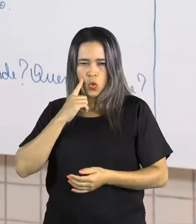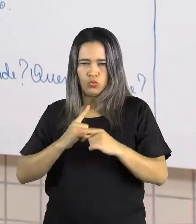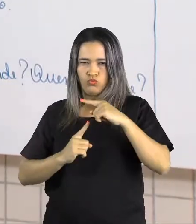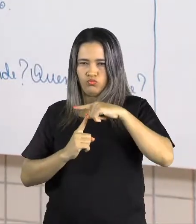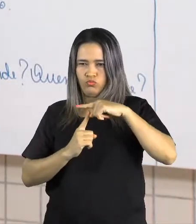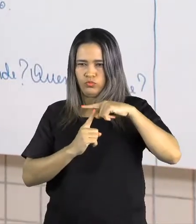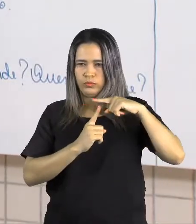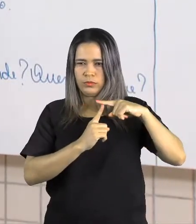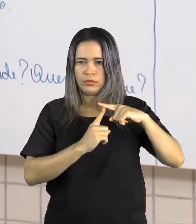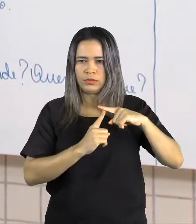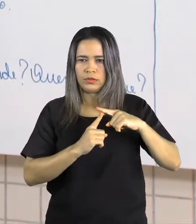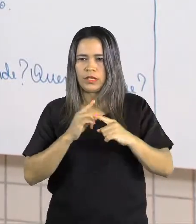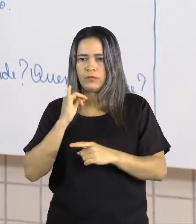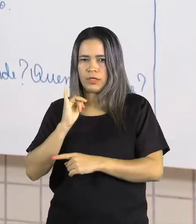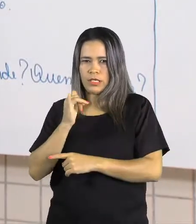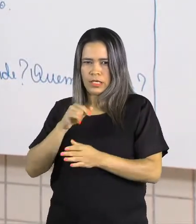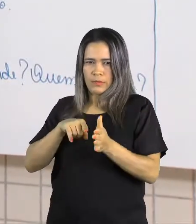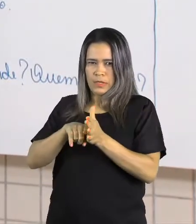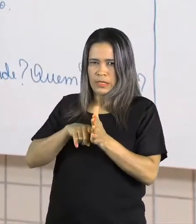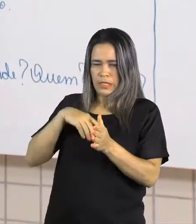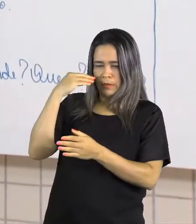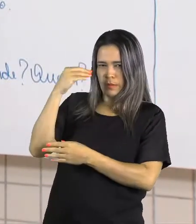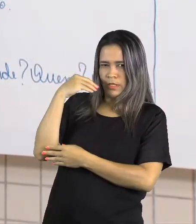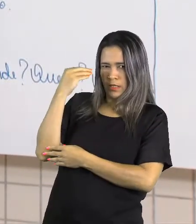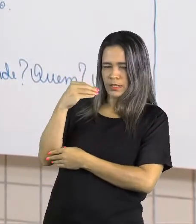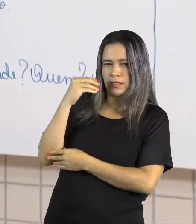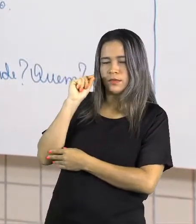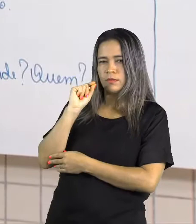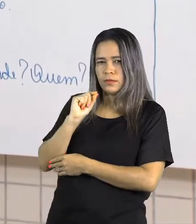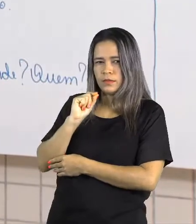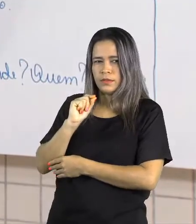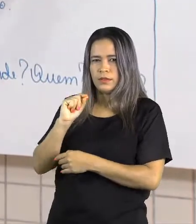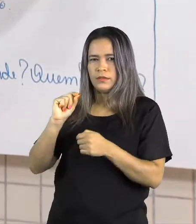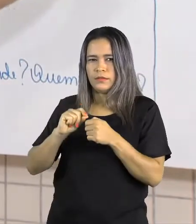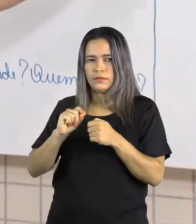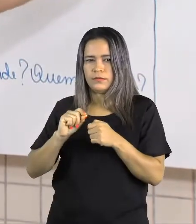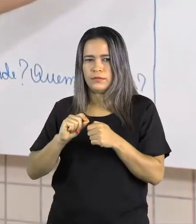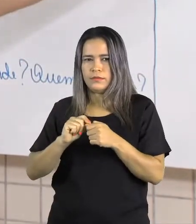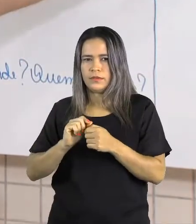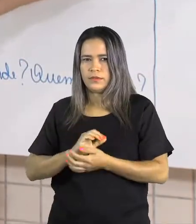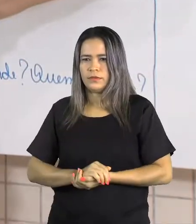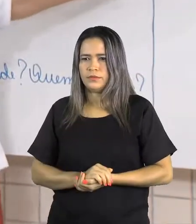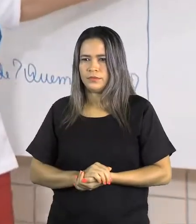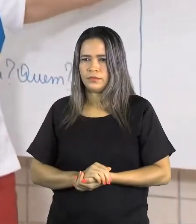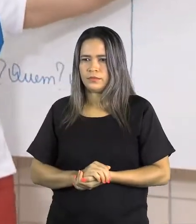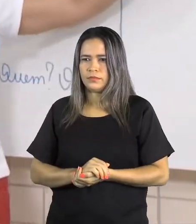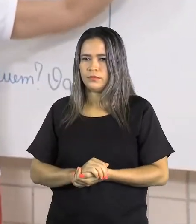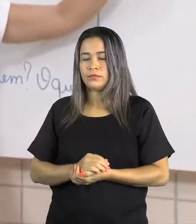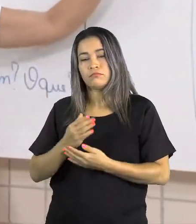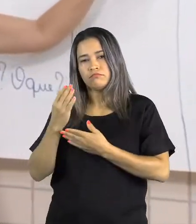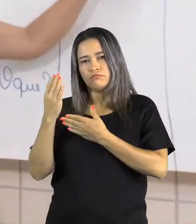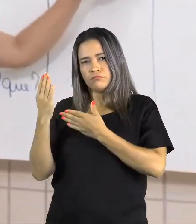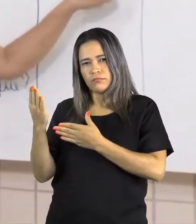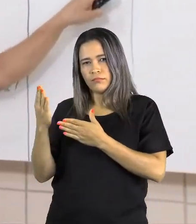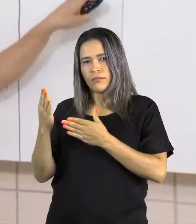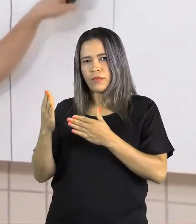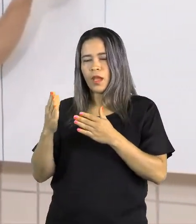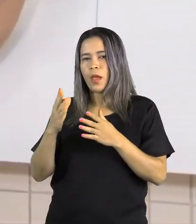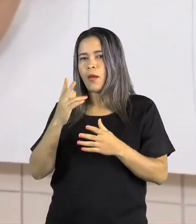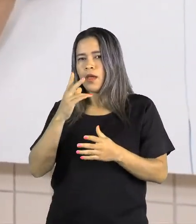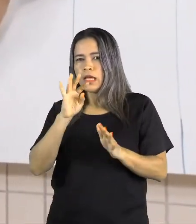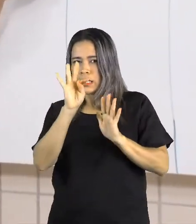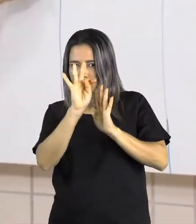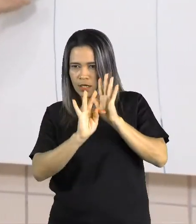e relato de pesquisas de experiência, a gente pode fazer destas formas aqui, ó. Em forma de